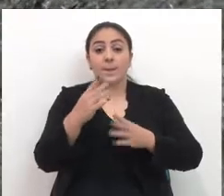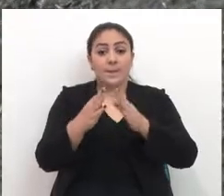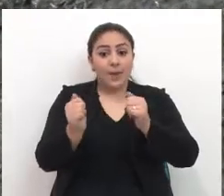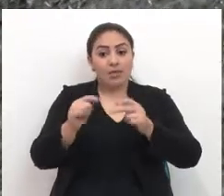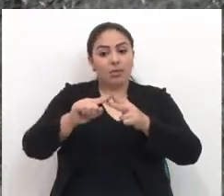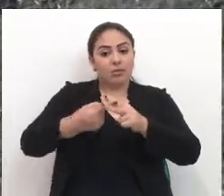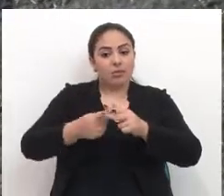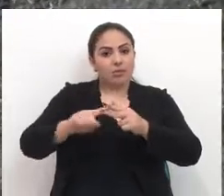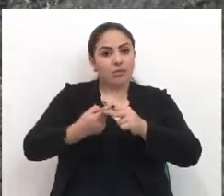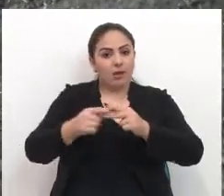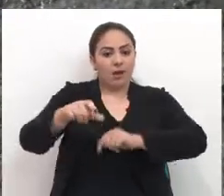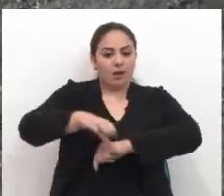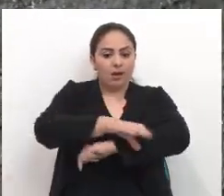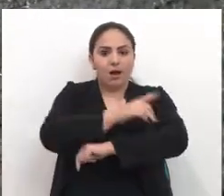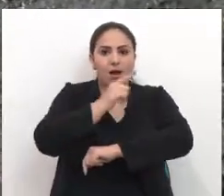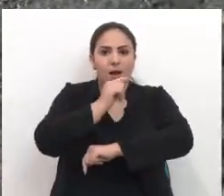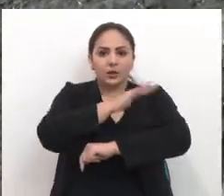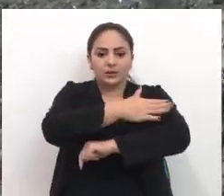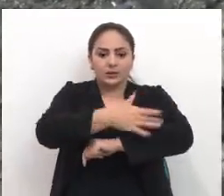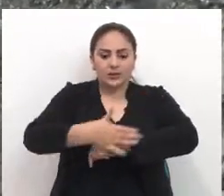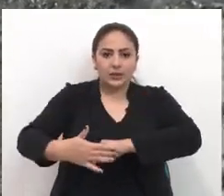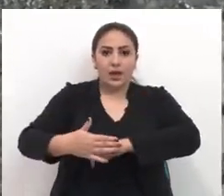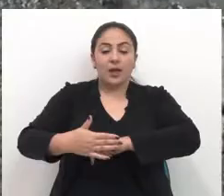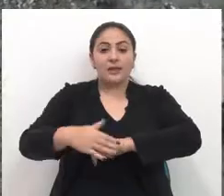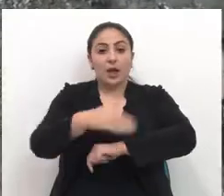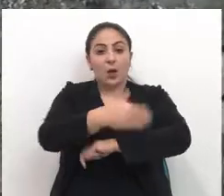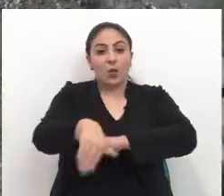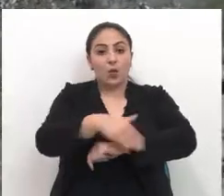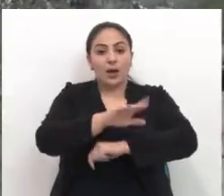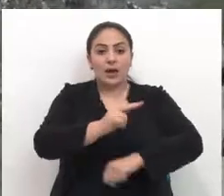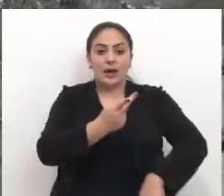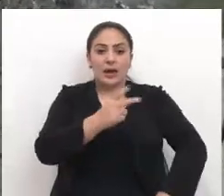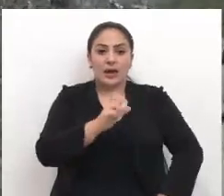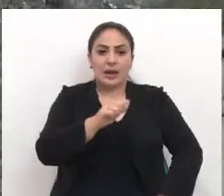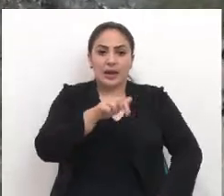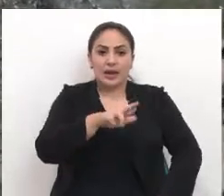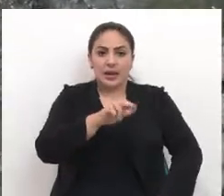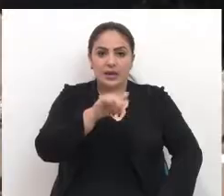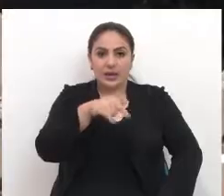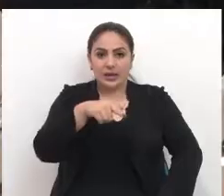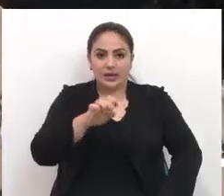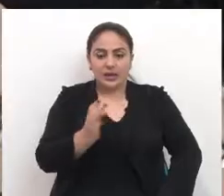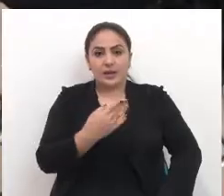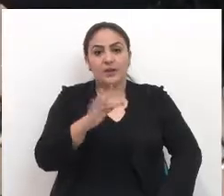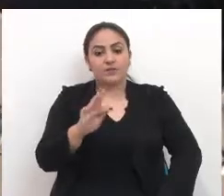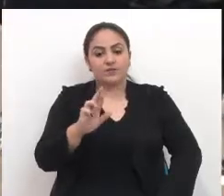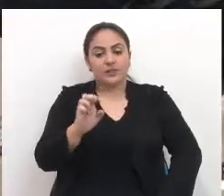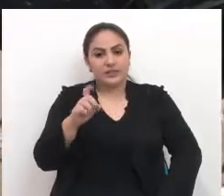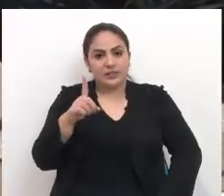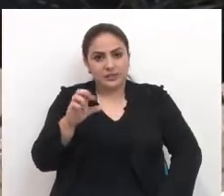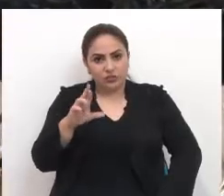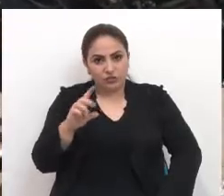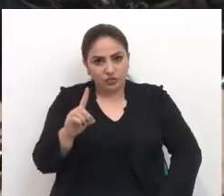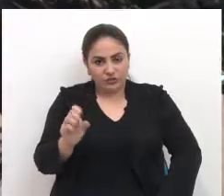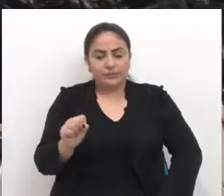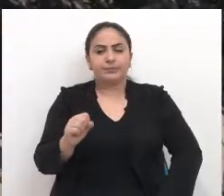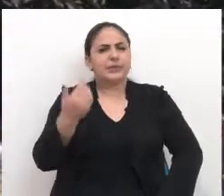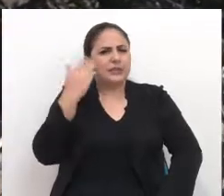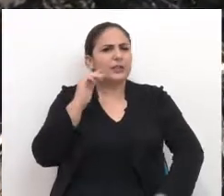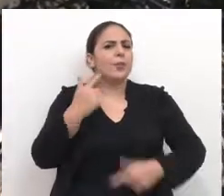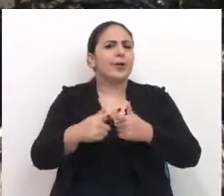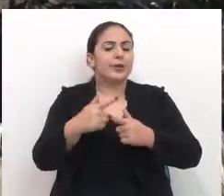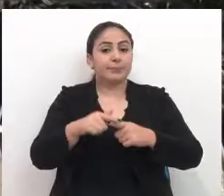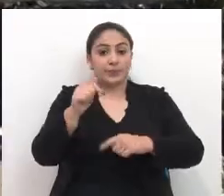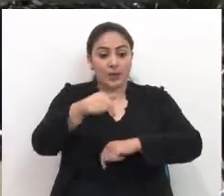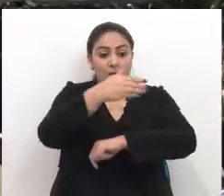pede o conserto da canalização na rua Henrique Fernandes Filho, na Via Sul. Entenda os motivos. Aqui é